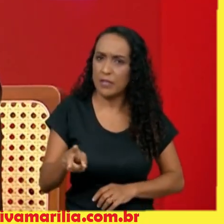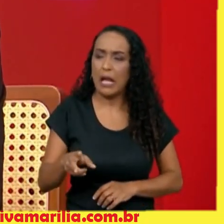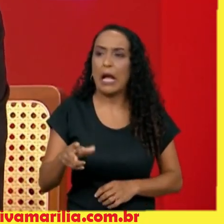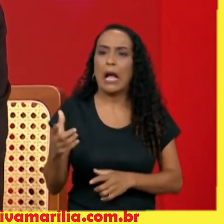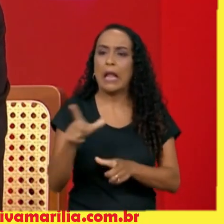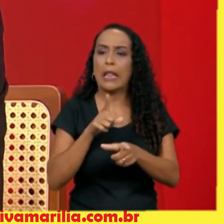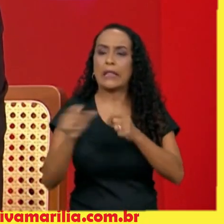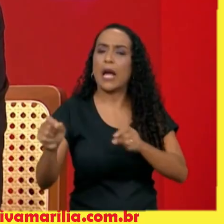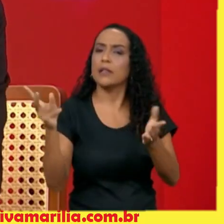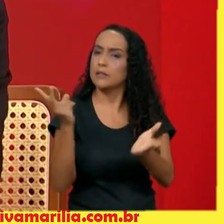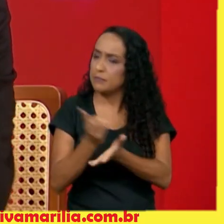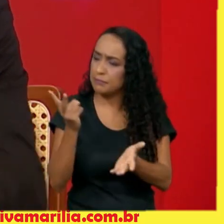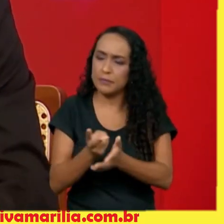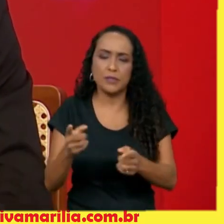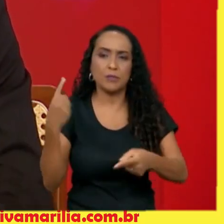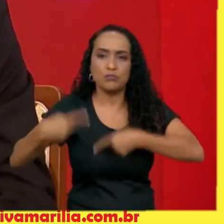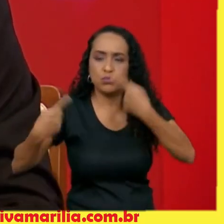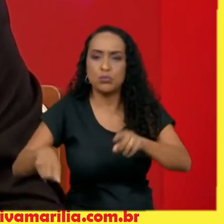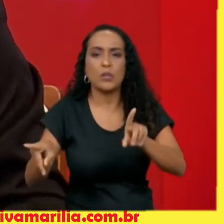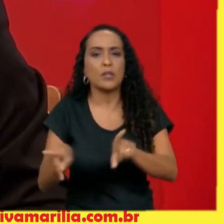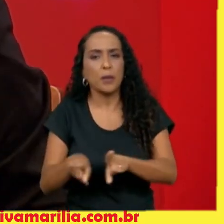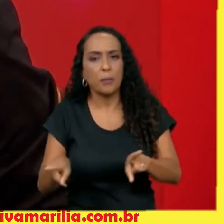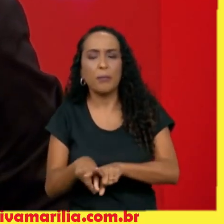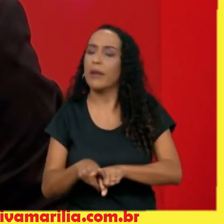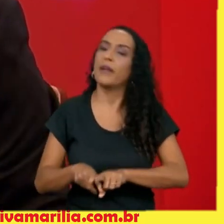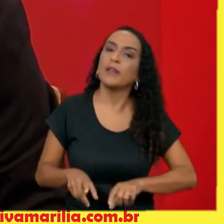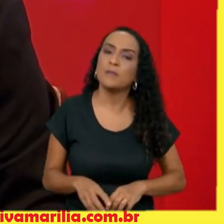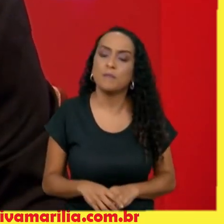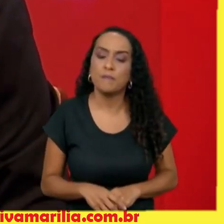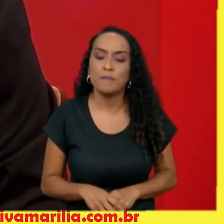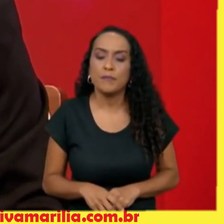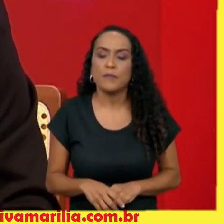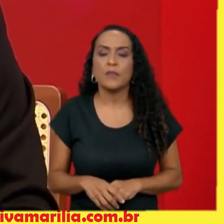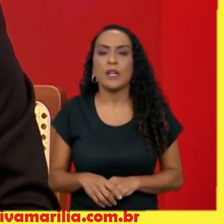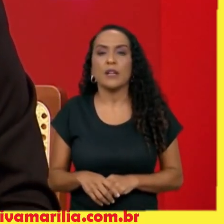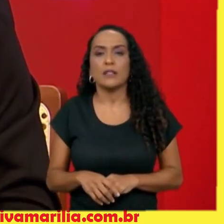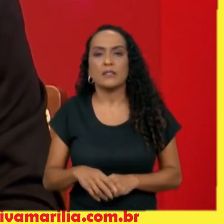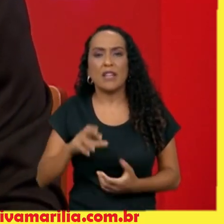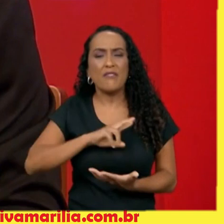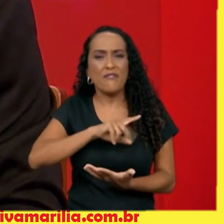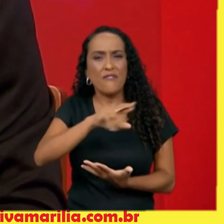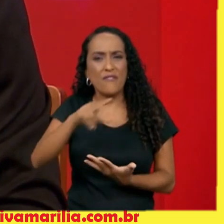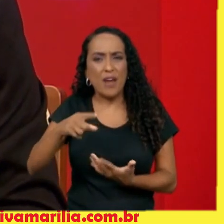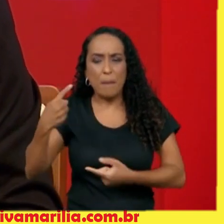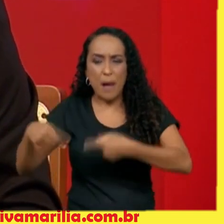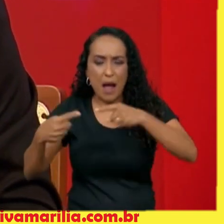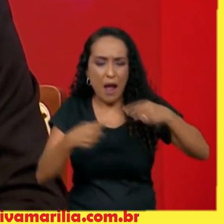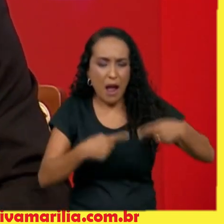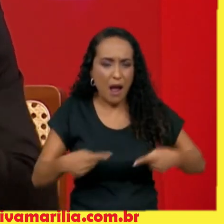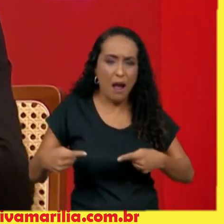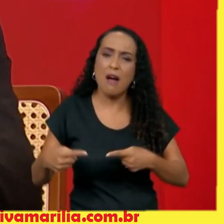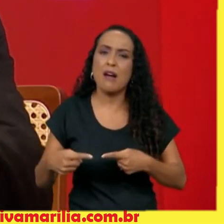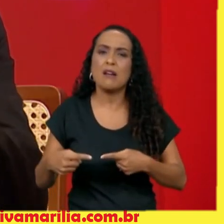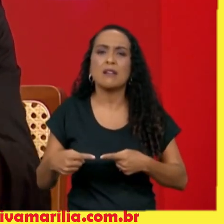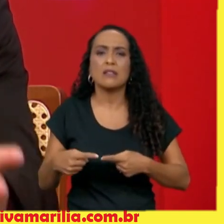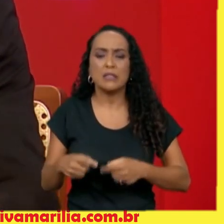esse mesmo debate, as forças de esquerda do Partido Democrata foram caindo muito ao longo dos últimos anos, a Giorgia Meloni ganhou tração, a Lega